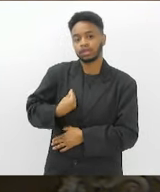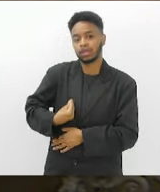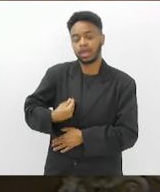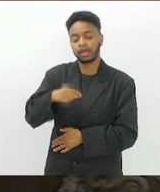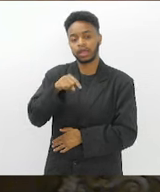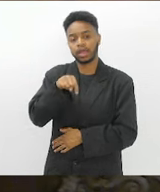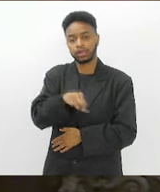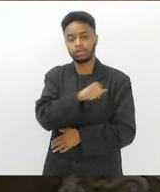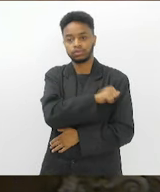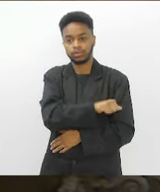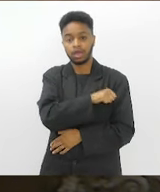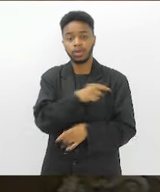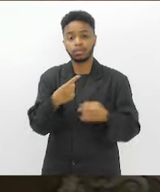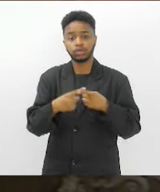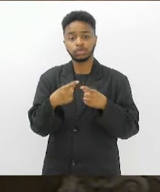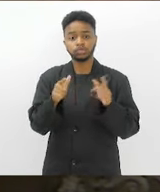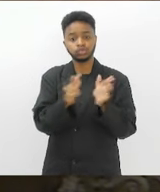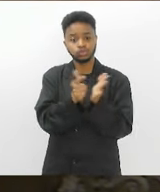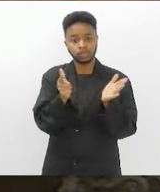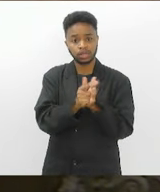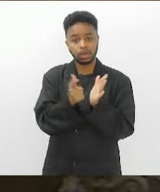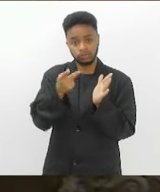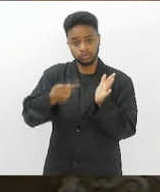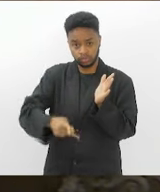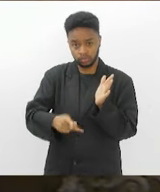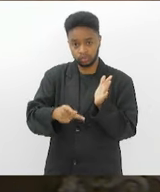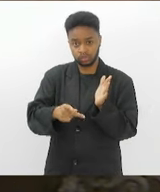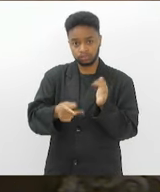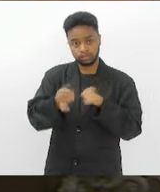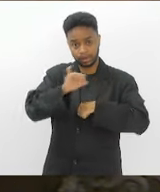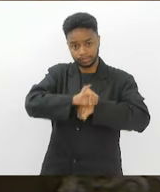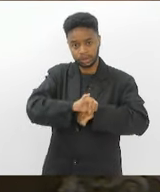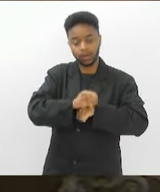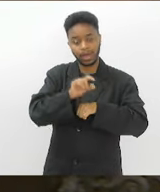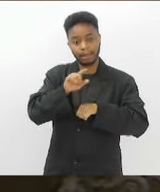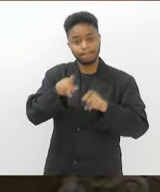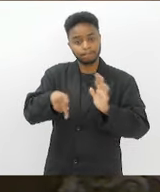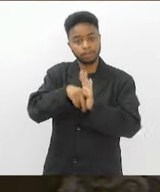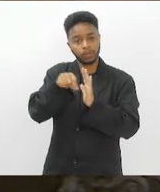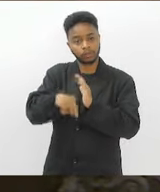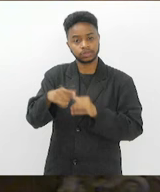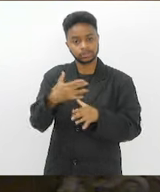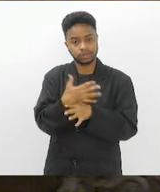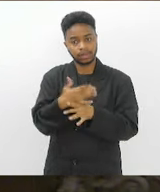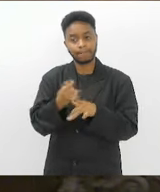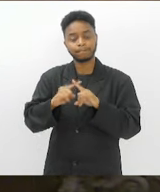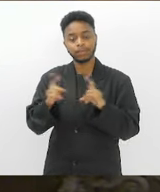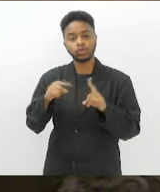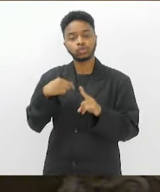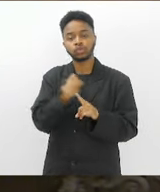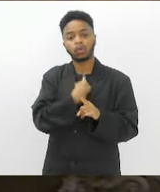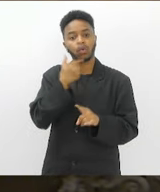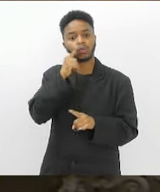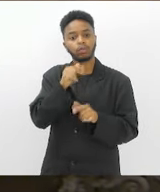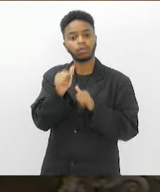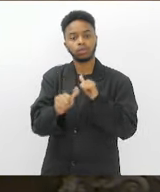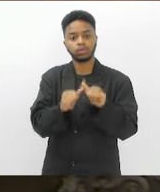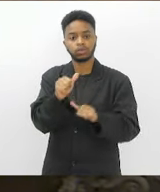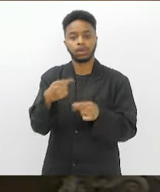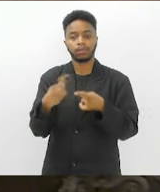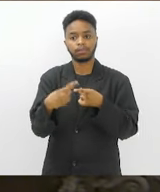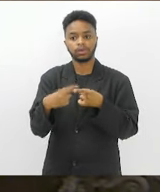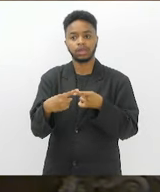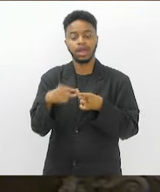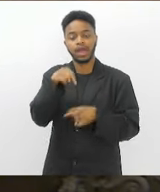que estão na capital são jornais da cidade do Rio de Janeiro. E nós corrigimos isso, trazendo para o